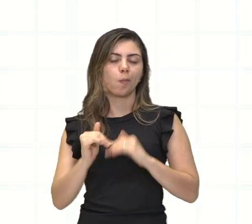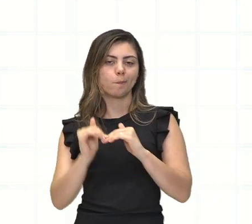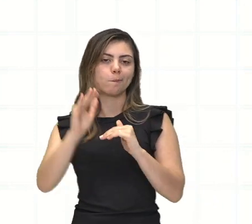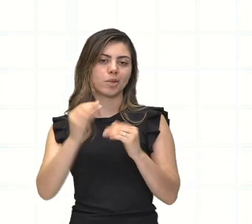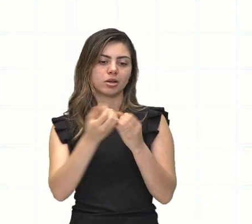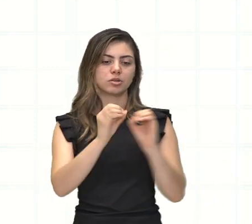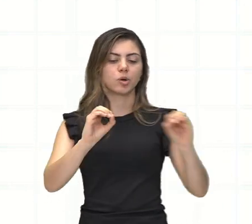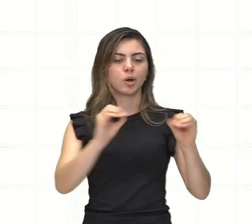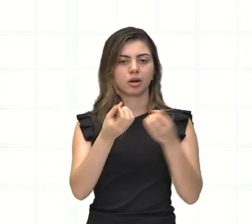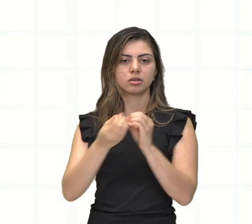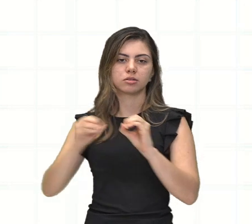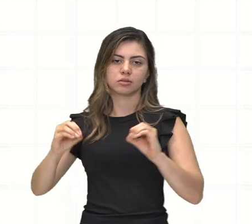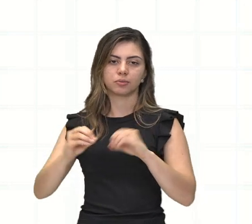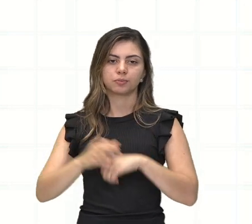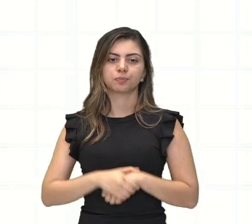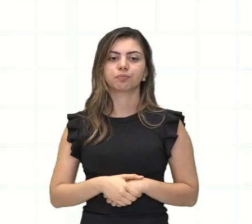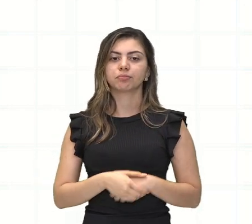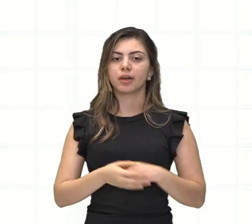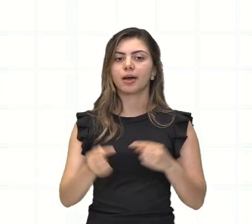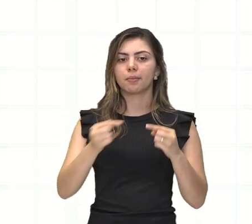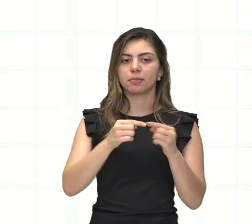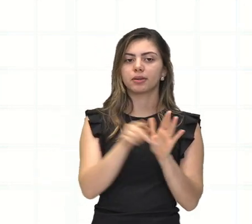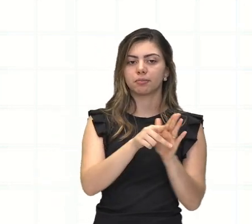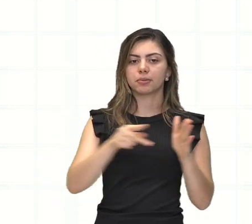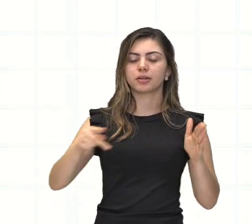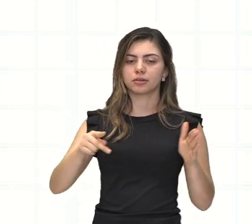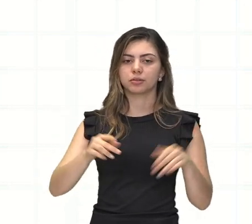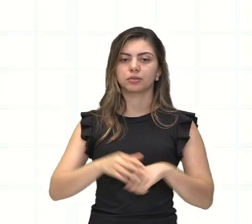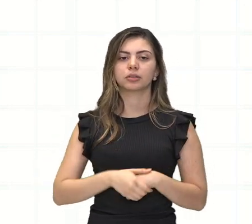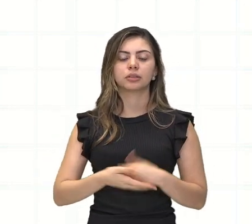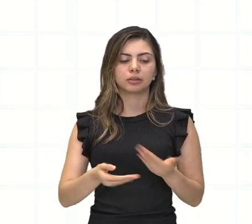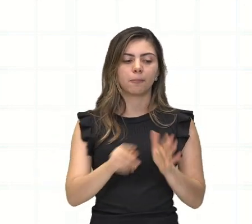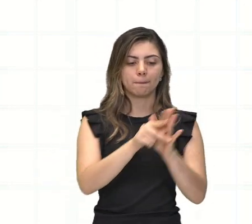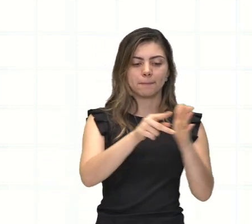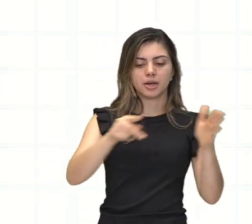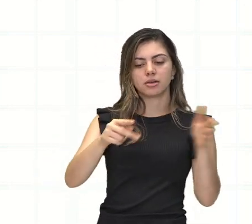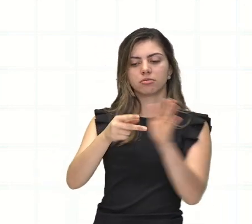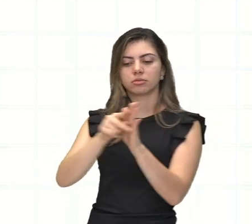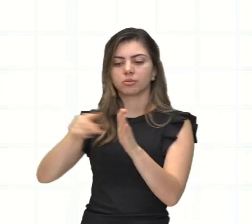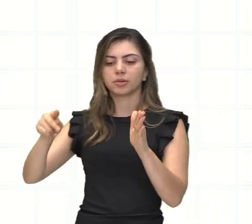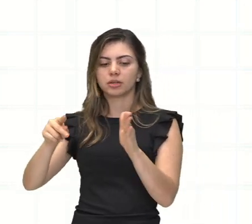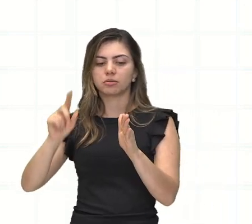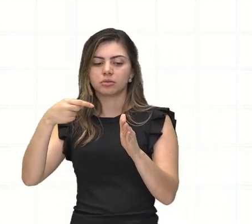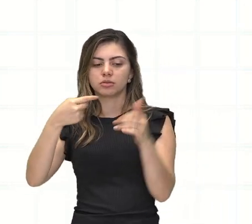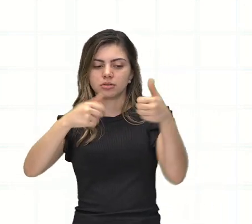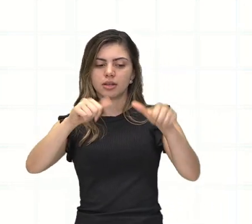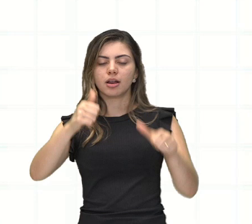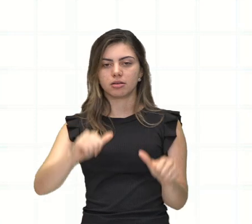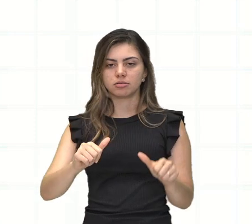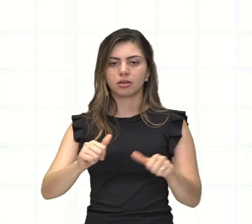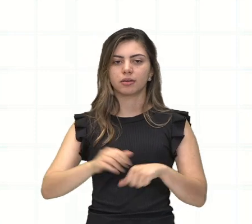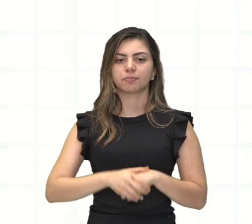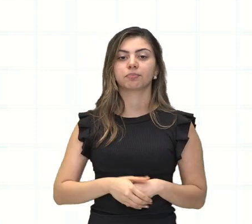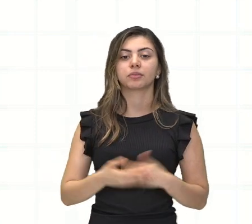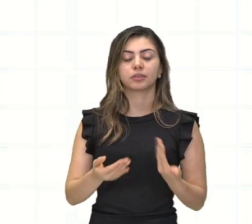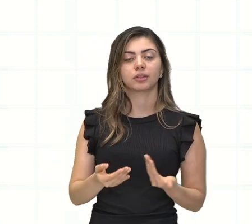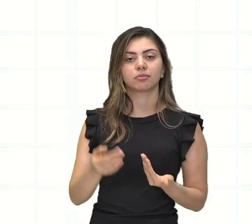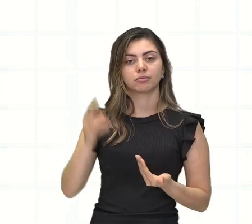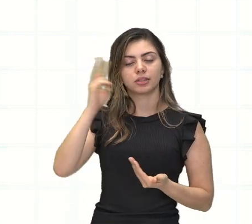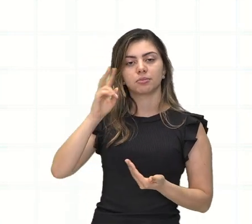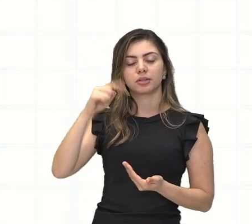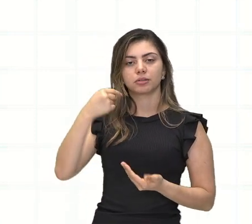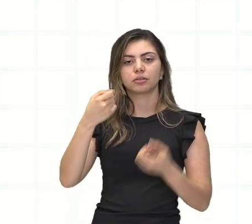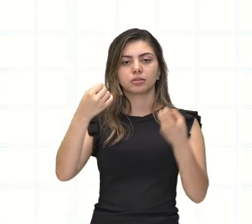dos trechos analisados anteriormente é considerado um período, como nós vimos, né? Tanto o narrador